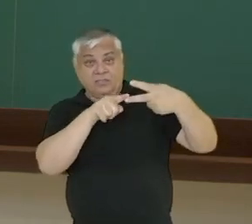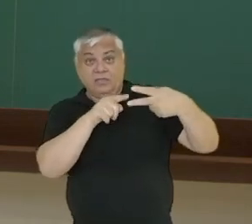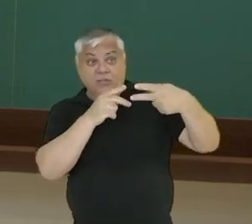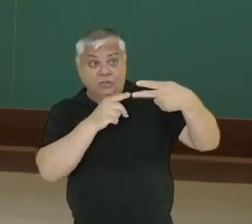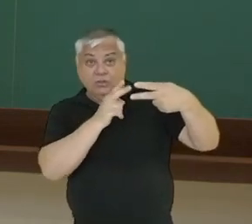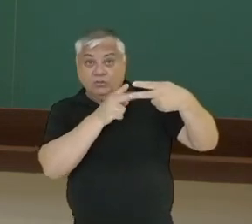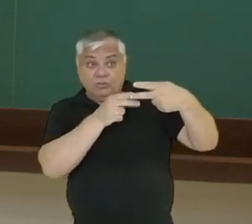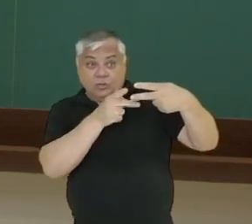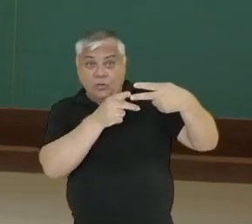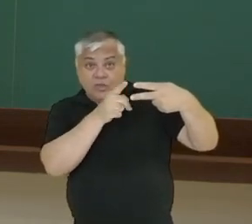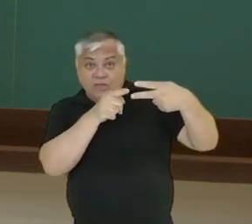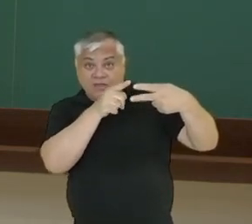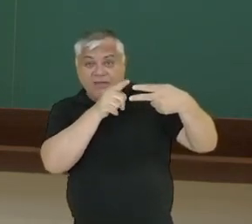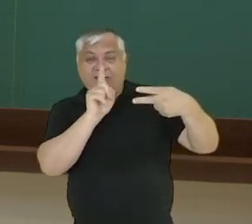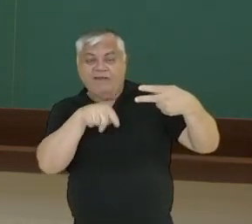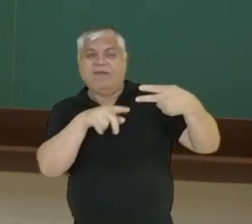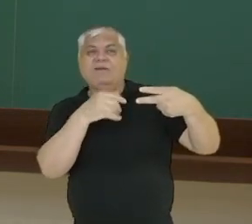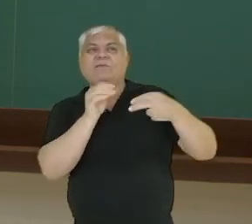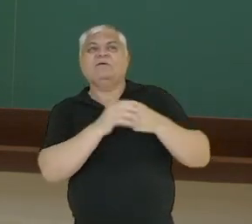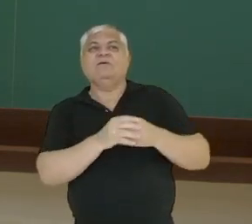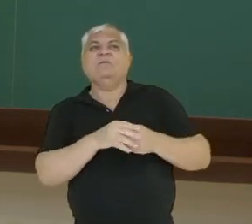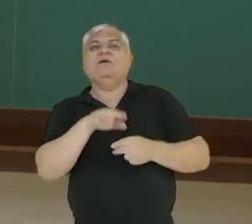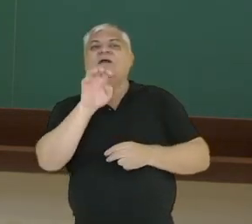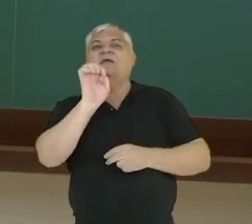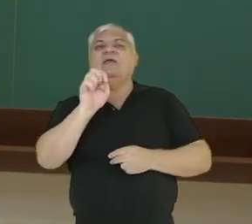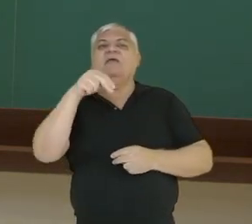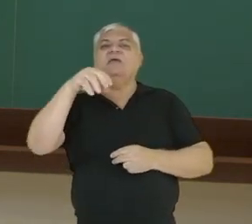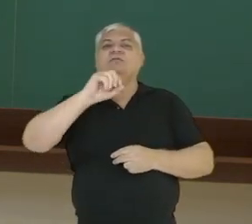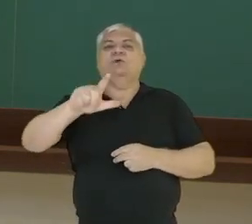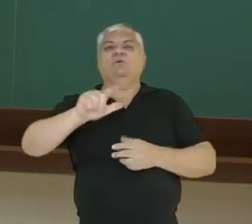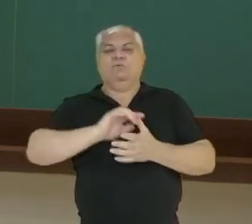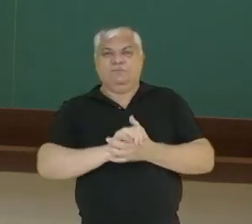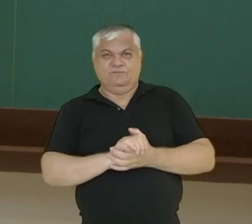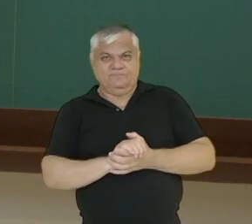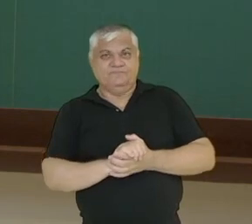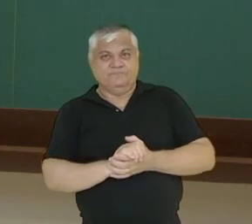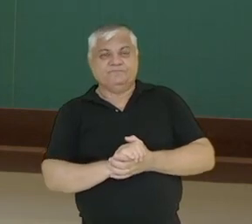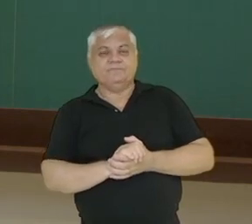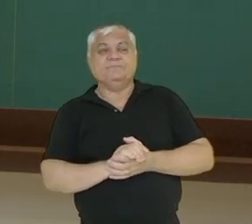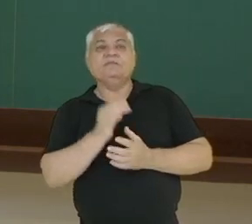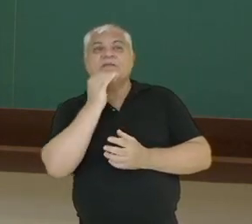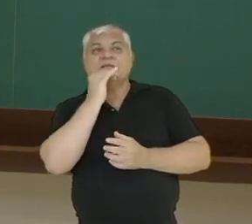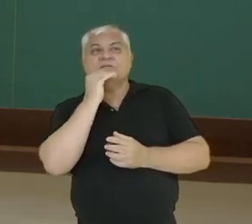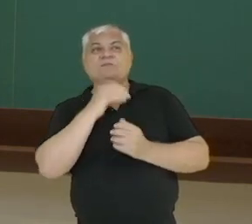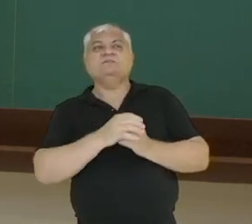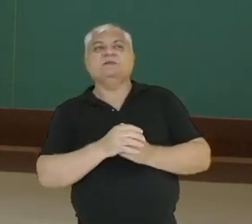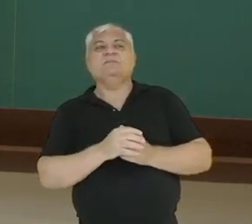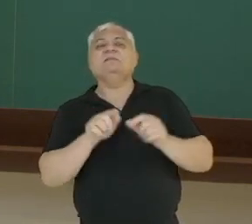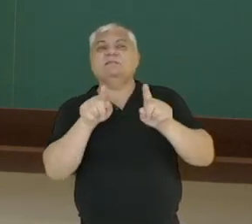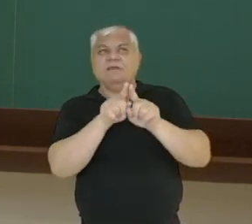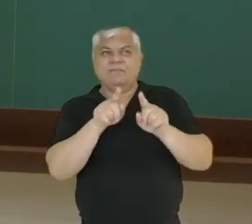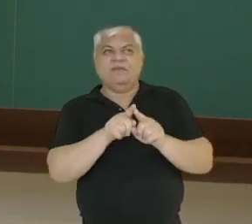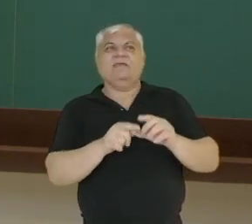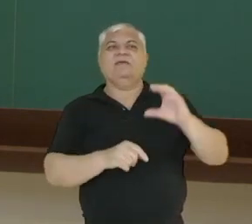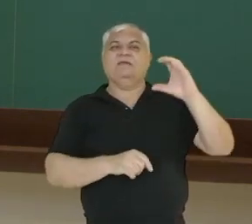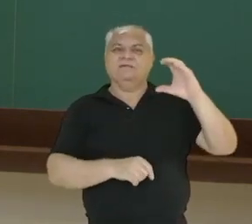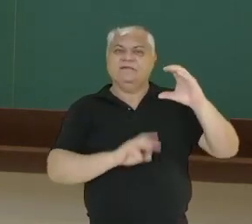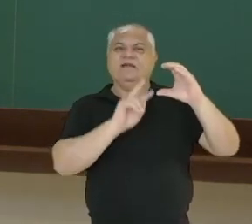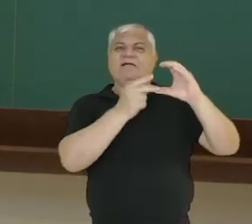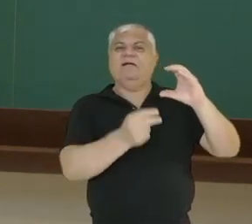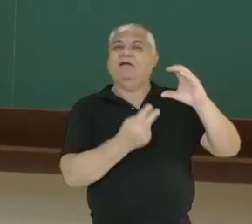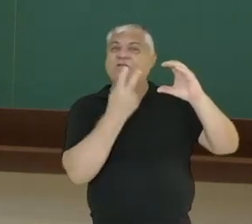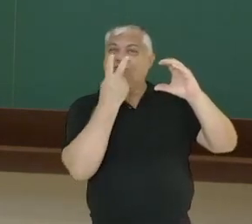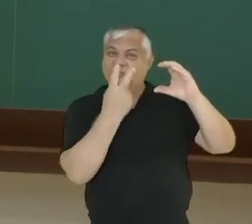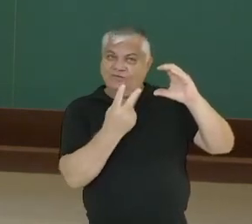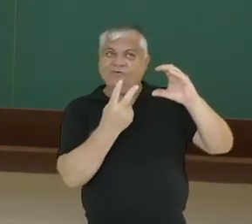aqui, essa substância ela é classificada como enol. E a sua cadeia carbônica é aberta, a exemplo